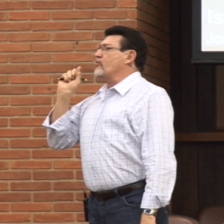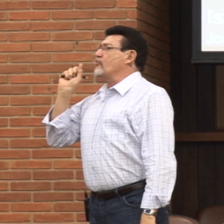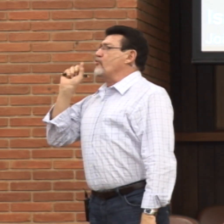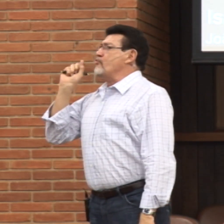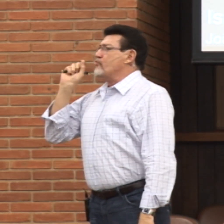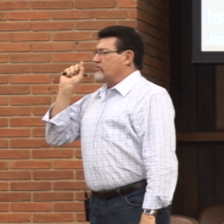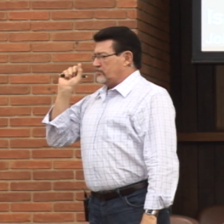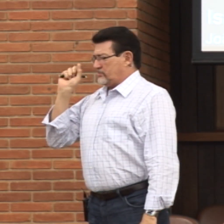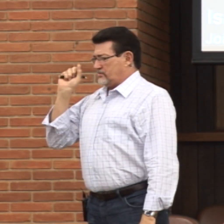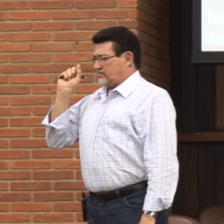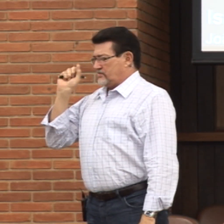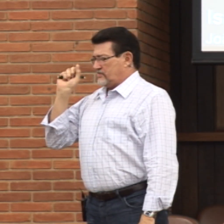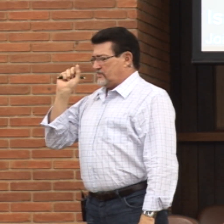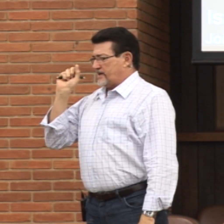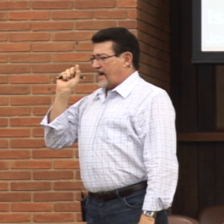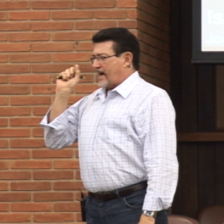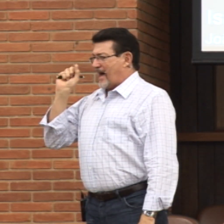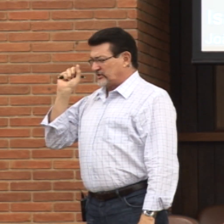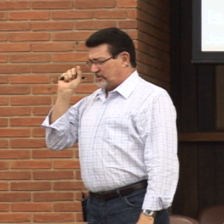perdeu